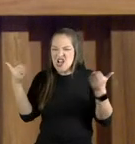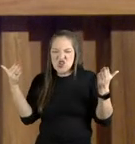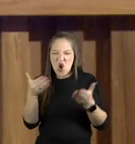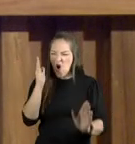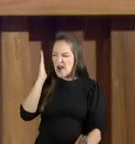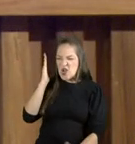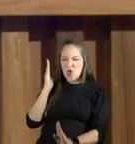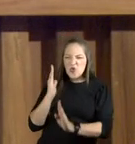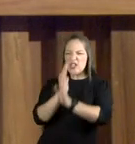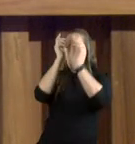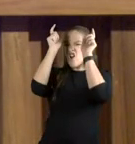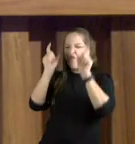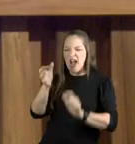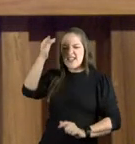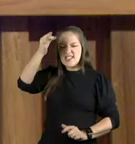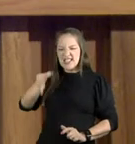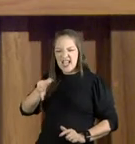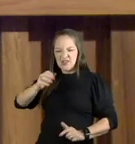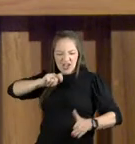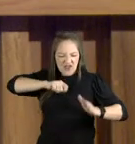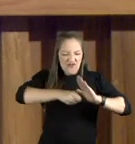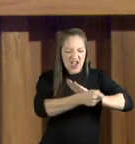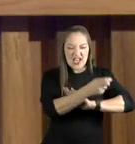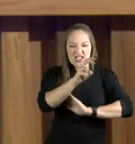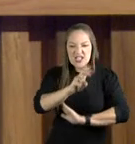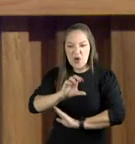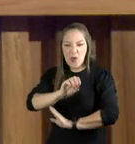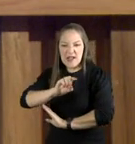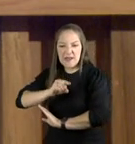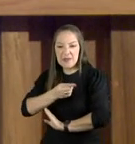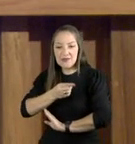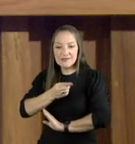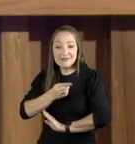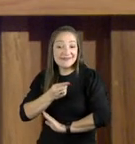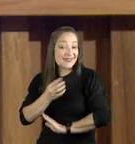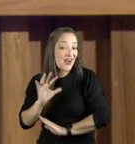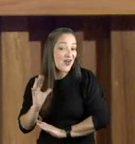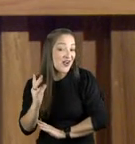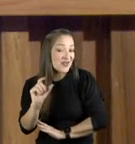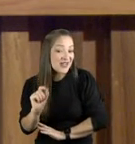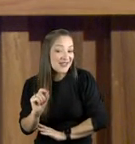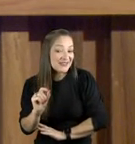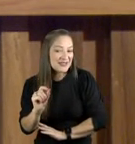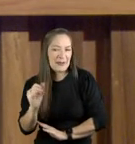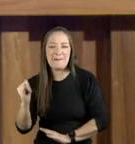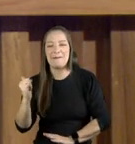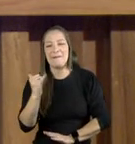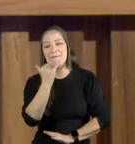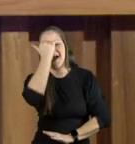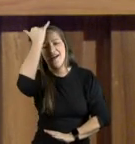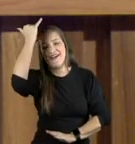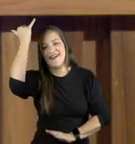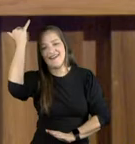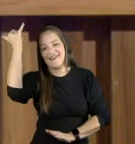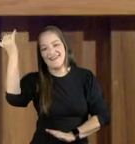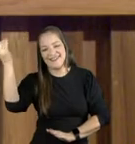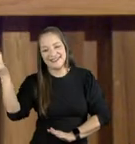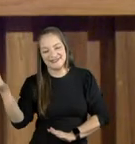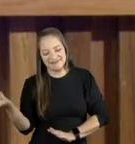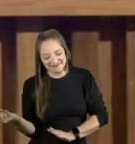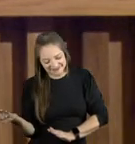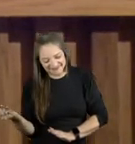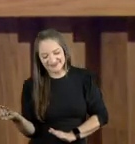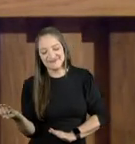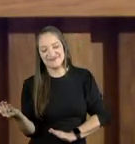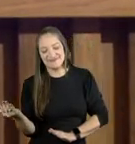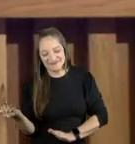vai e põe 50 mil reais. E adivinha o que acontece? O golpe. Por quê? Quem é que é um